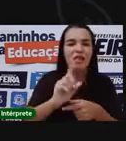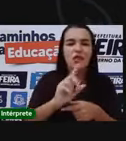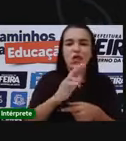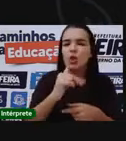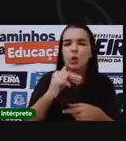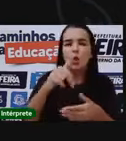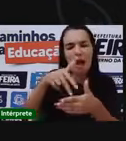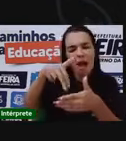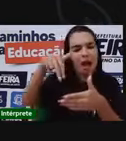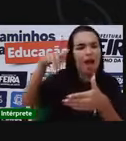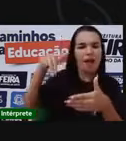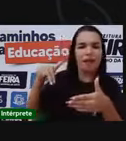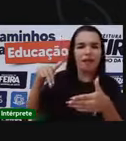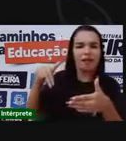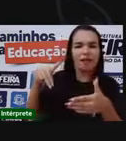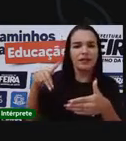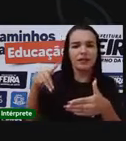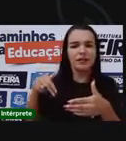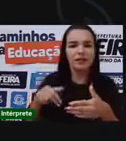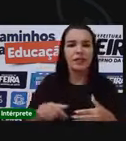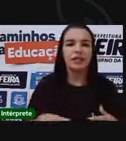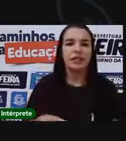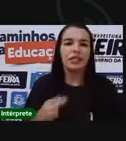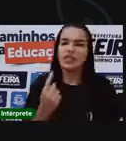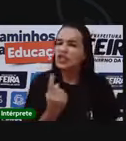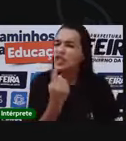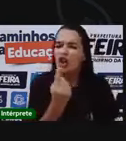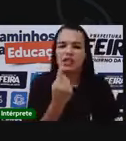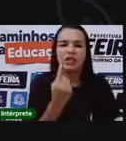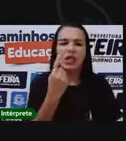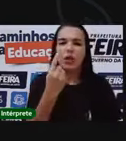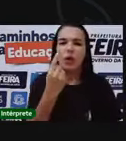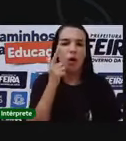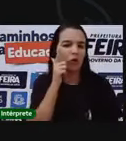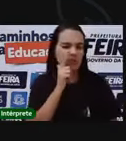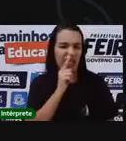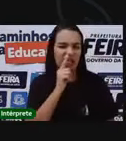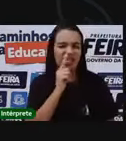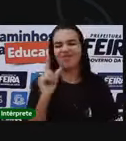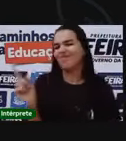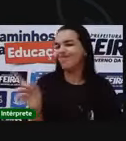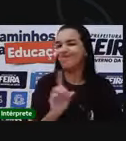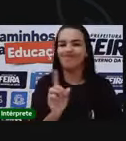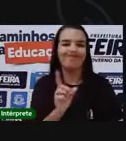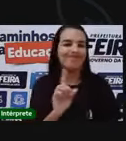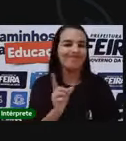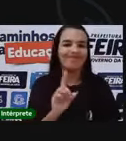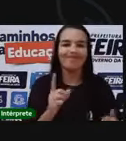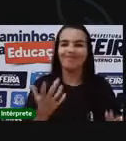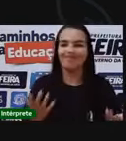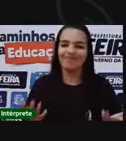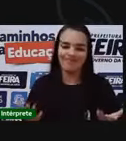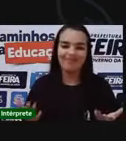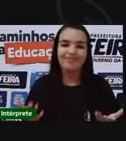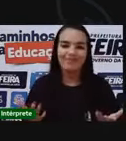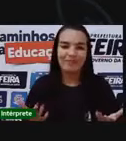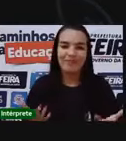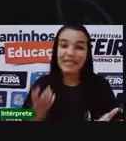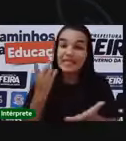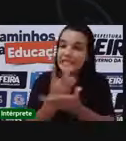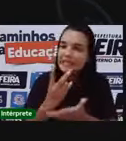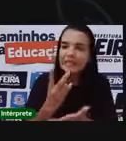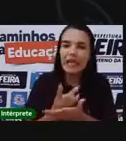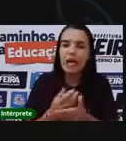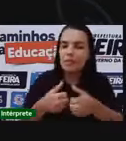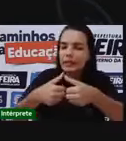nos faz avançar, não é, gente? Sozinho. Porque ir sozinho não cabe mais. Estar nesse mundo